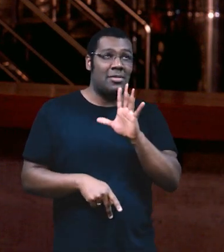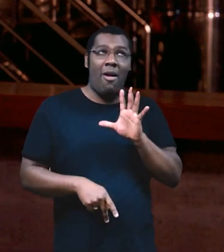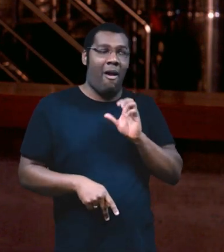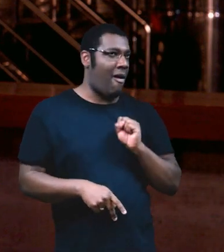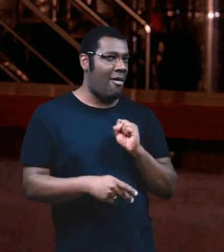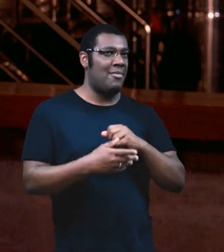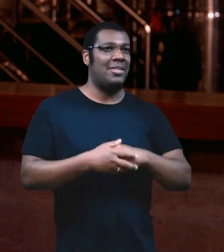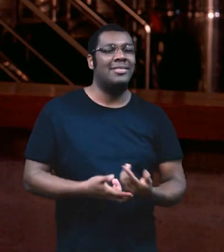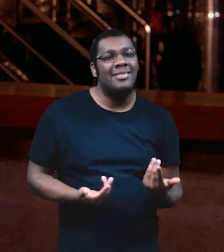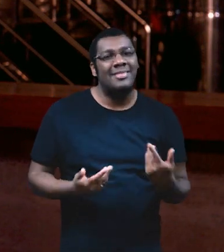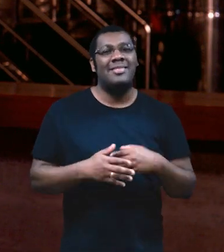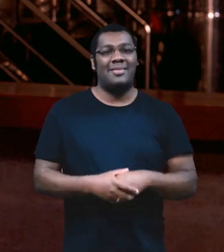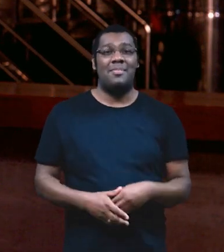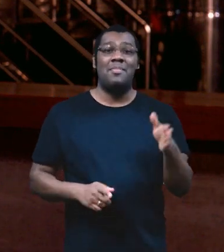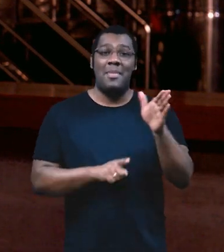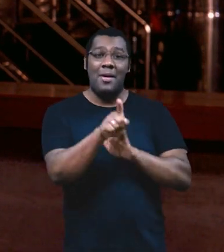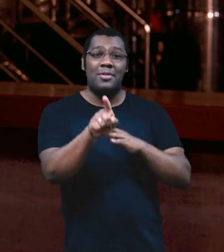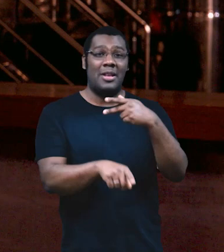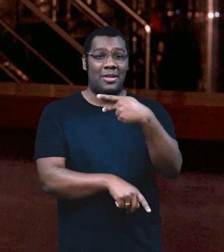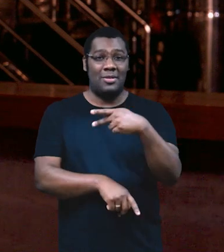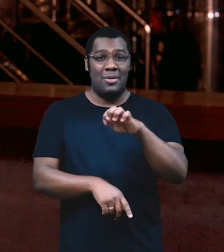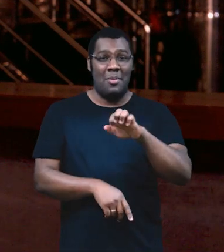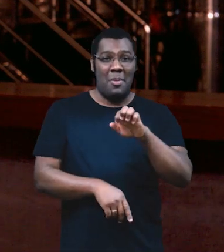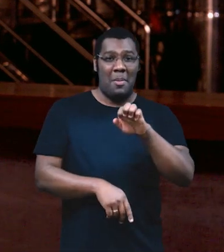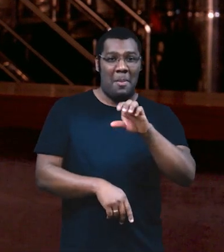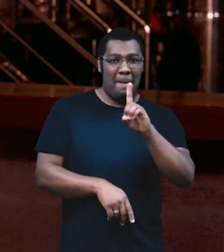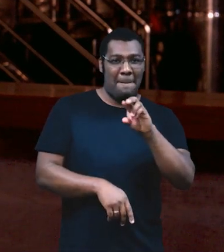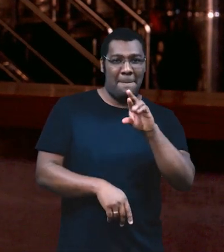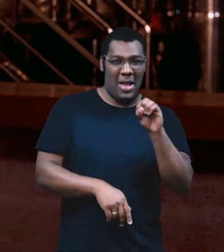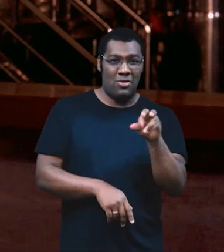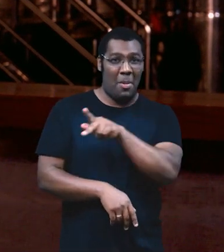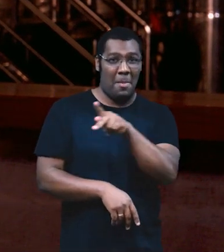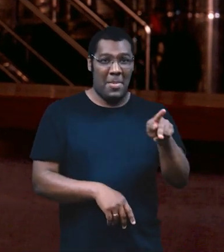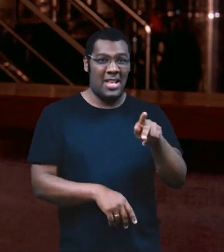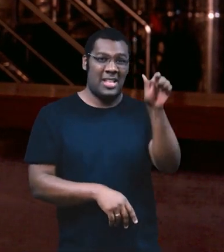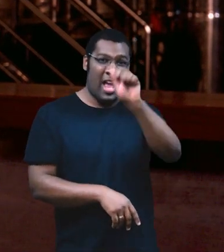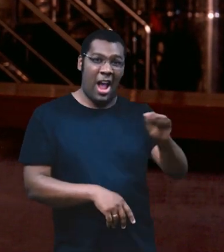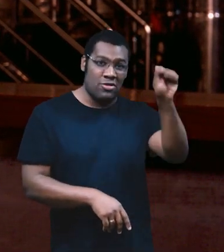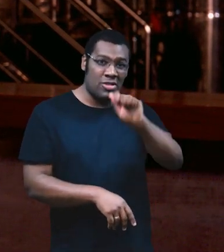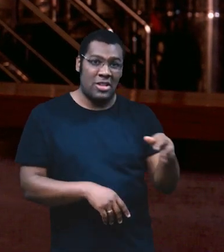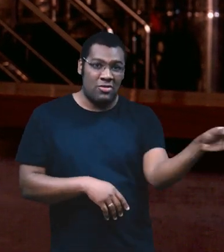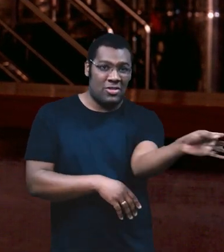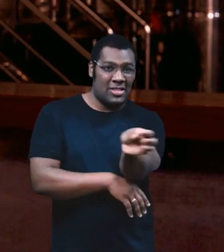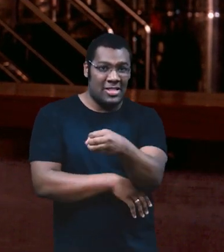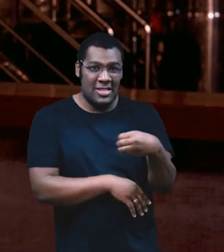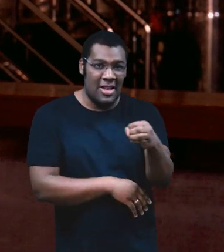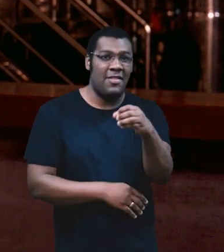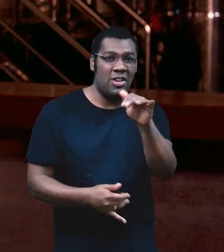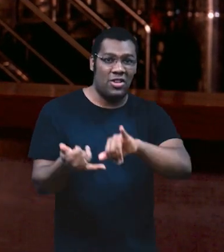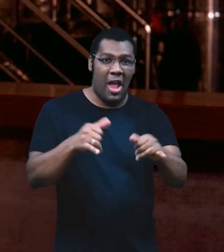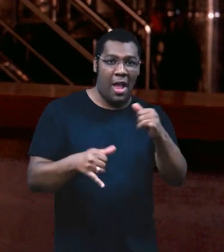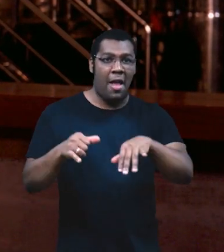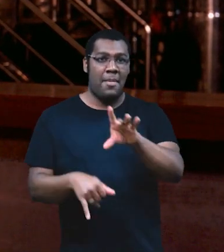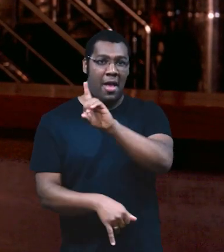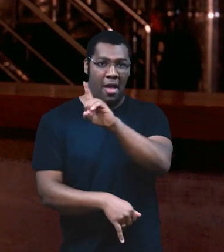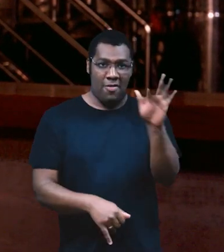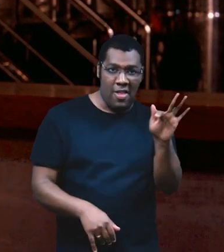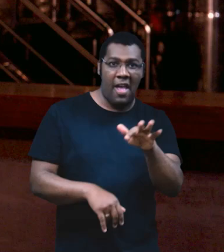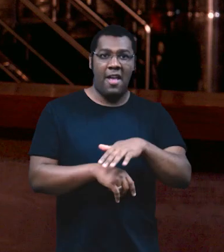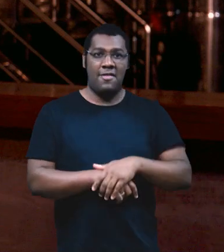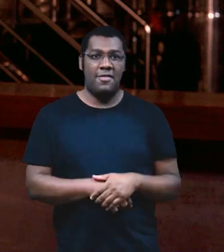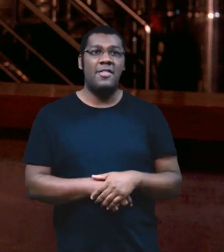Nós perguntamos para o Pedro Capozzi, presidente da Associação da Cerveja Artesanal do Distrito Federal,